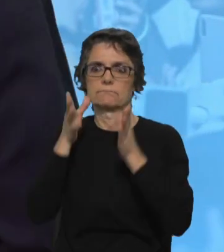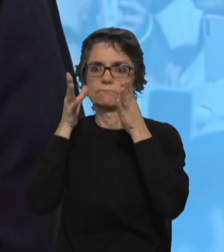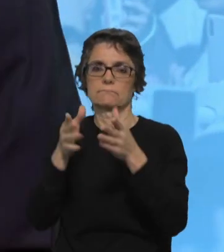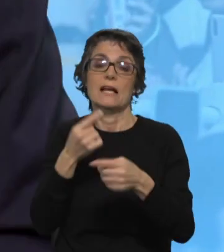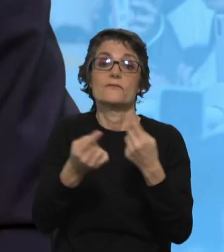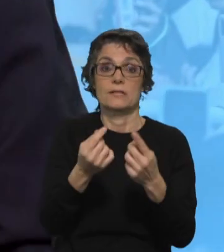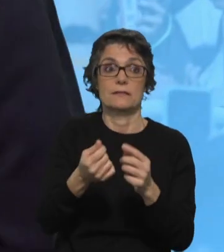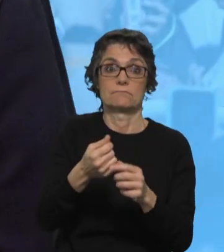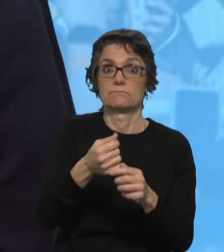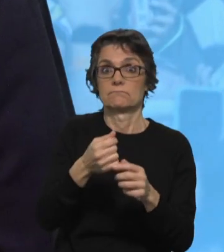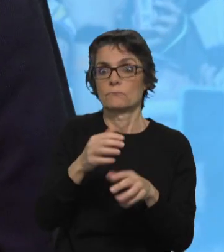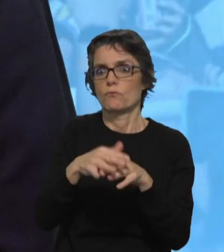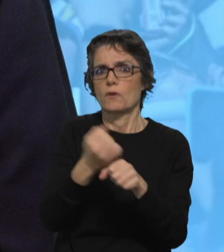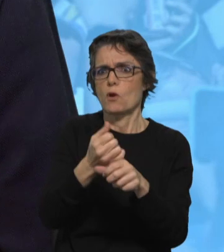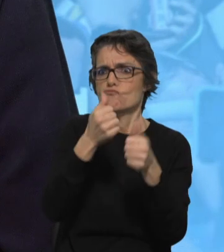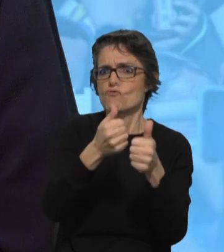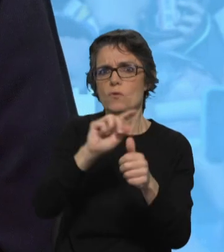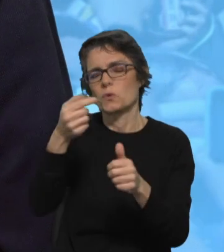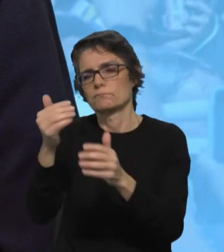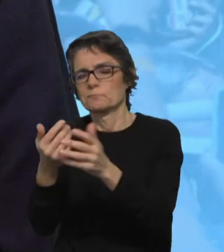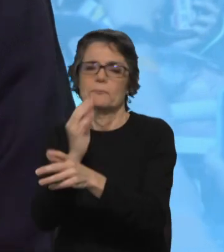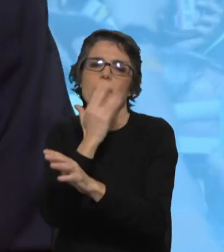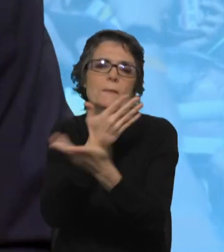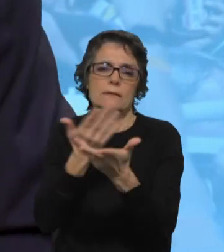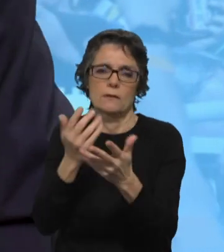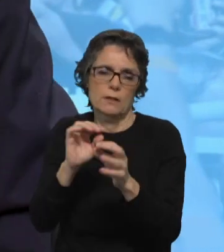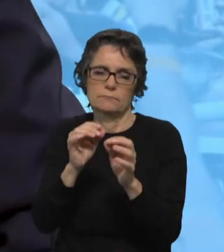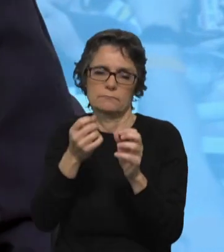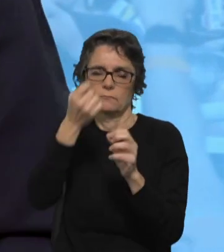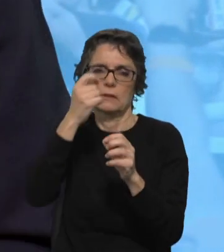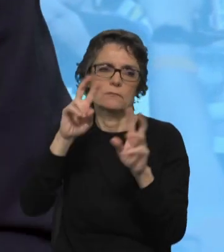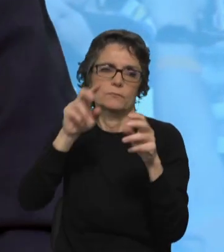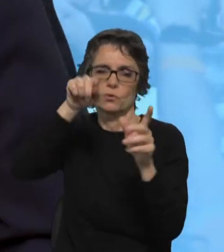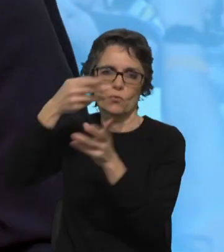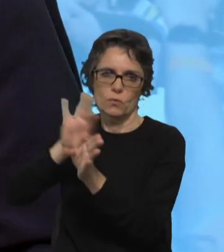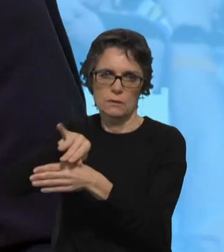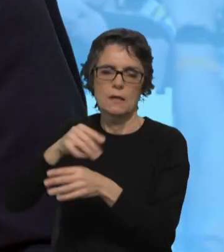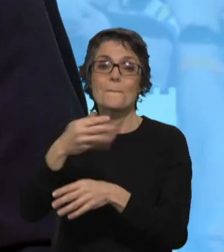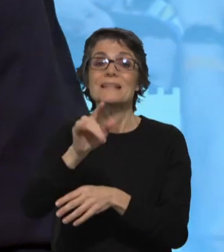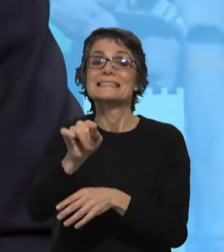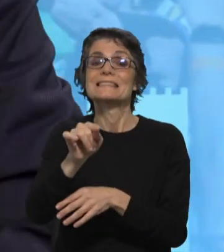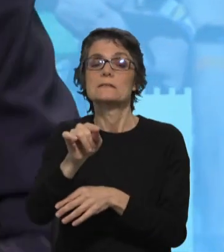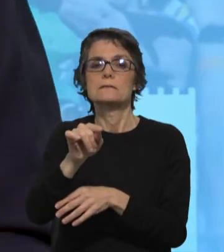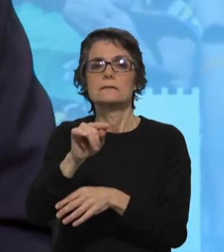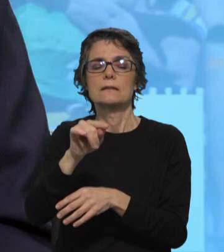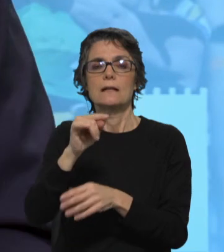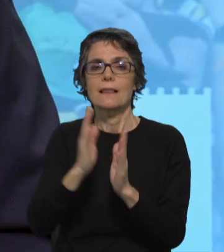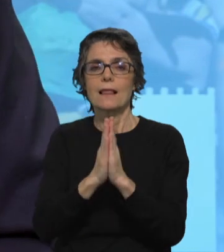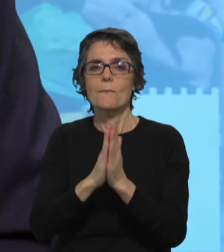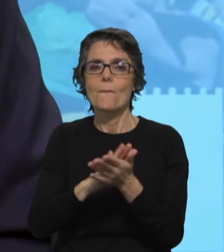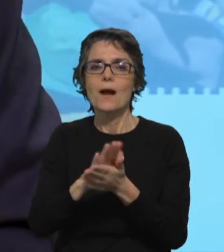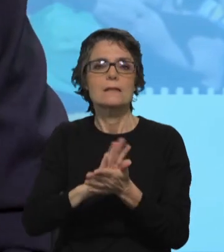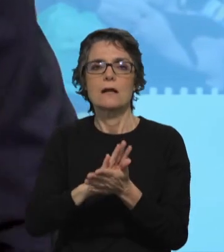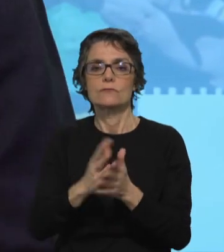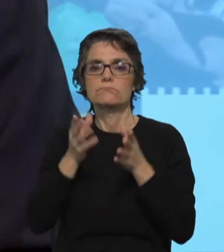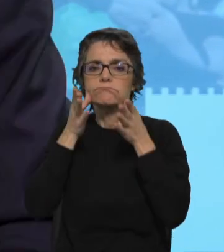outras vezes menos, não é agora aqui o caso de estar com essa análise, mas claramente um grande investimento no contexto pascal, mas não